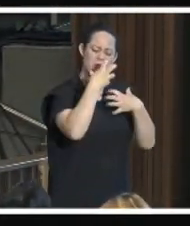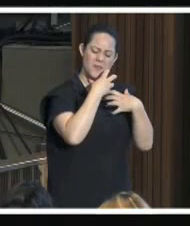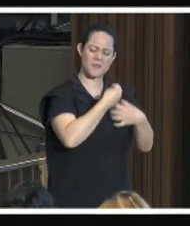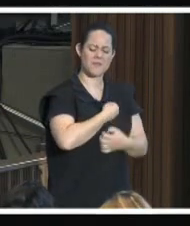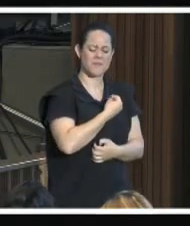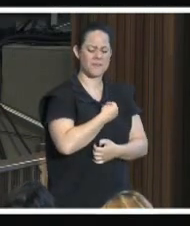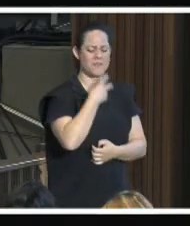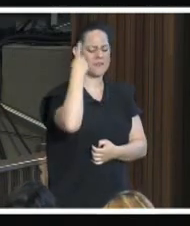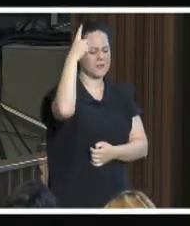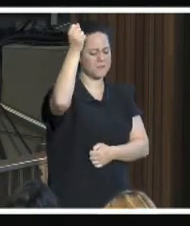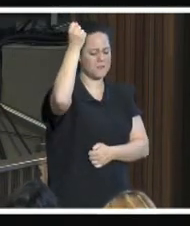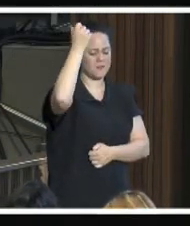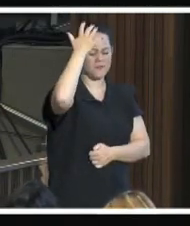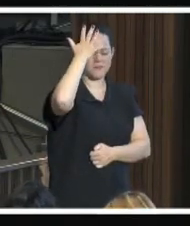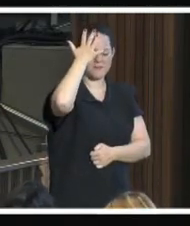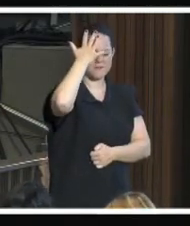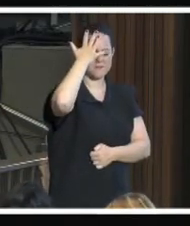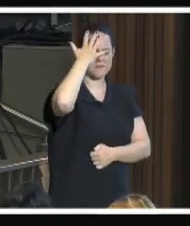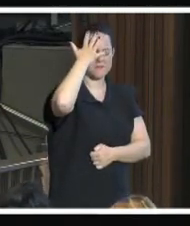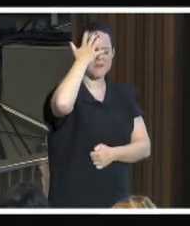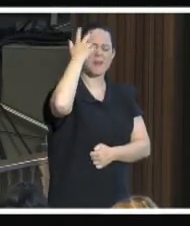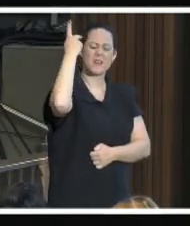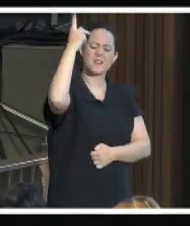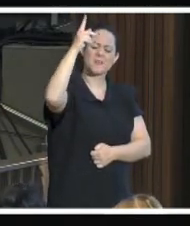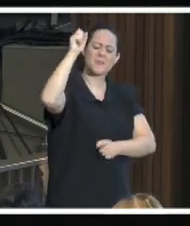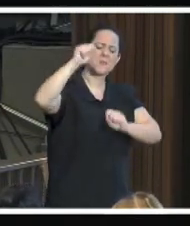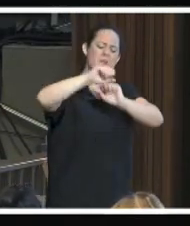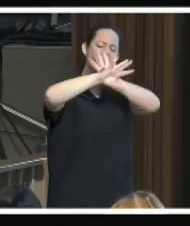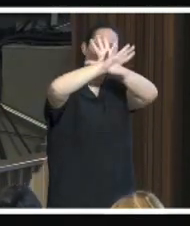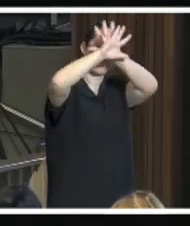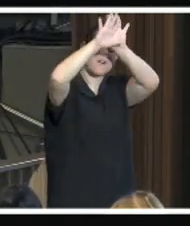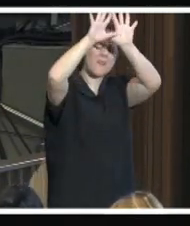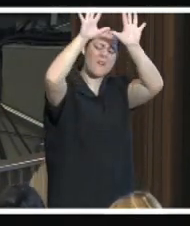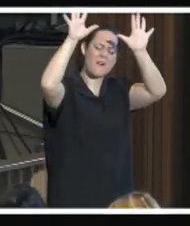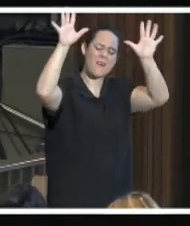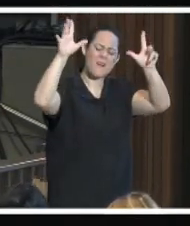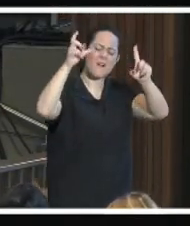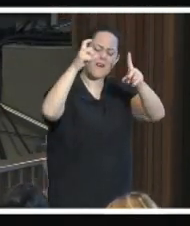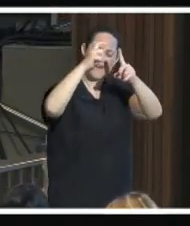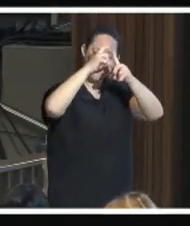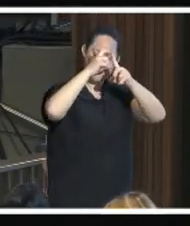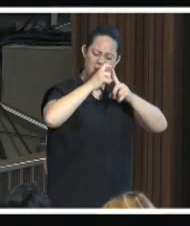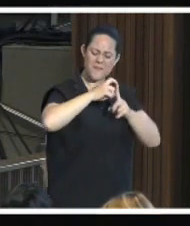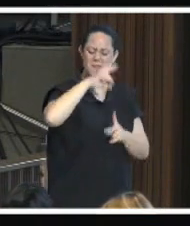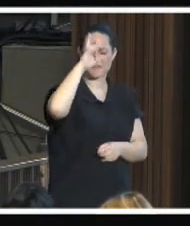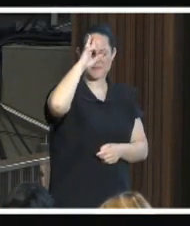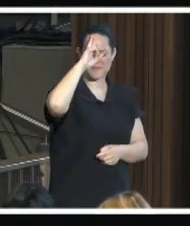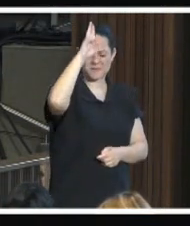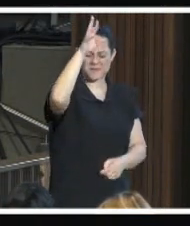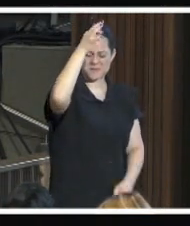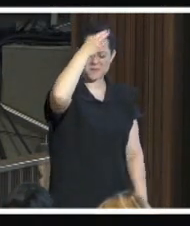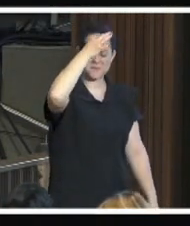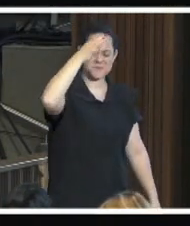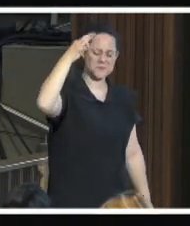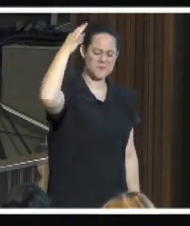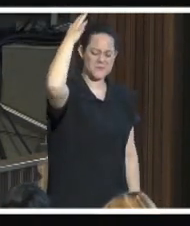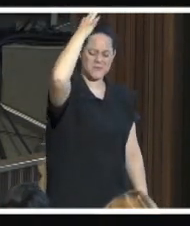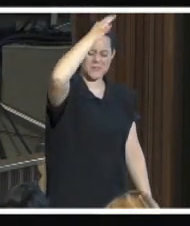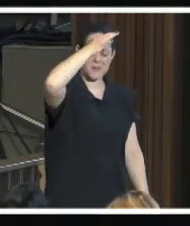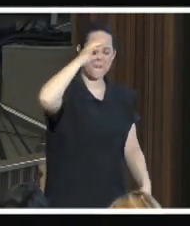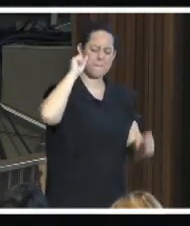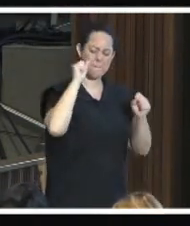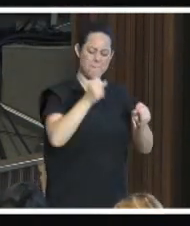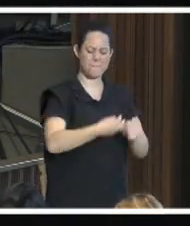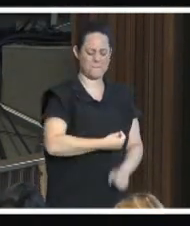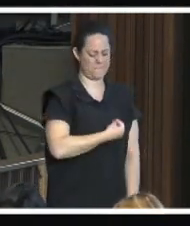tua graça, que a glória do Senhor, que a palavra do Senhor, que o Espírito Santo de Deus